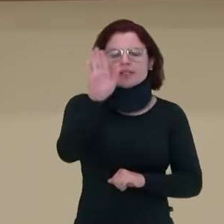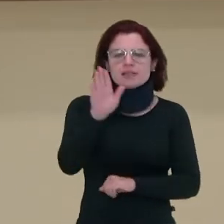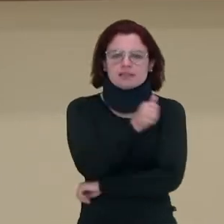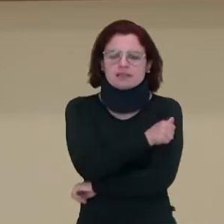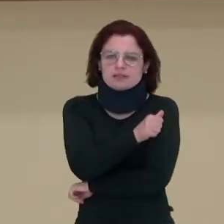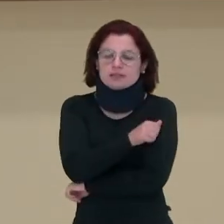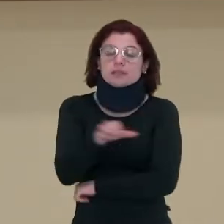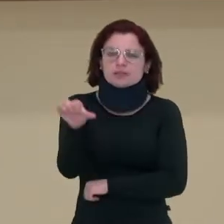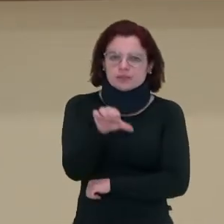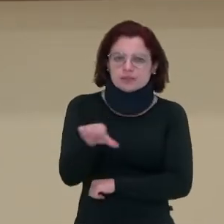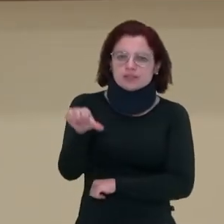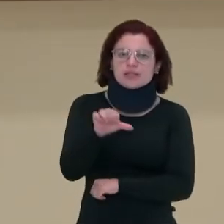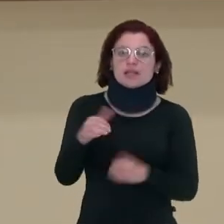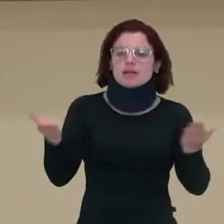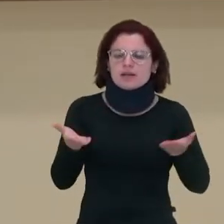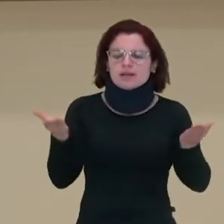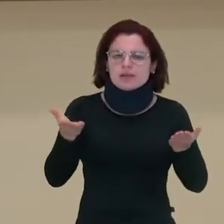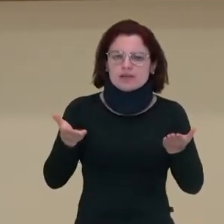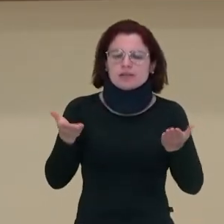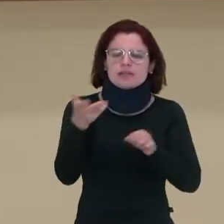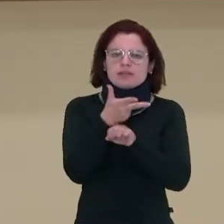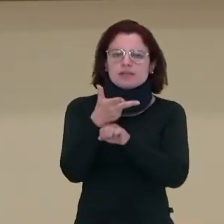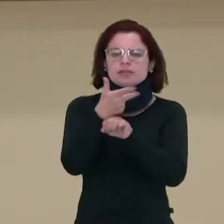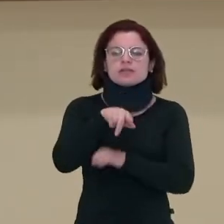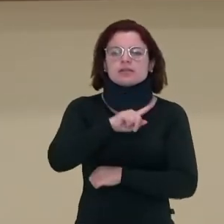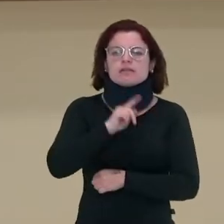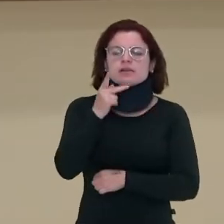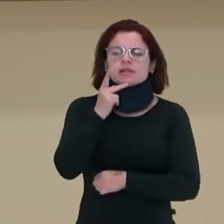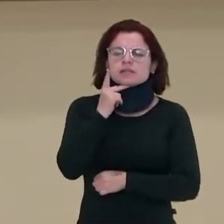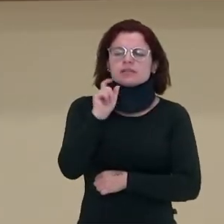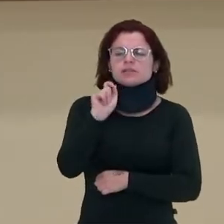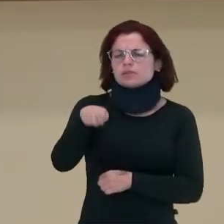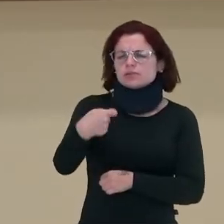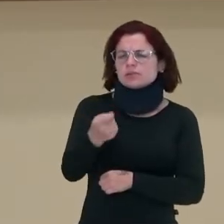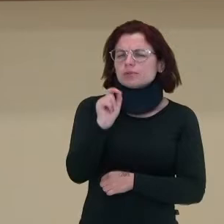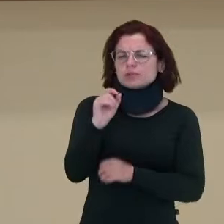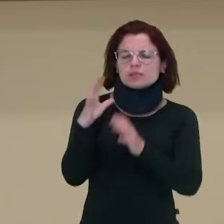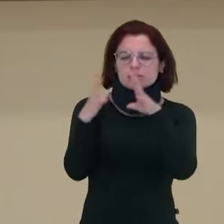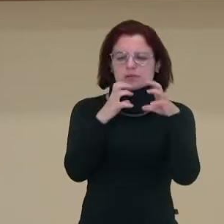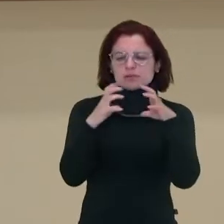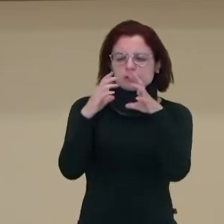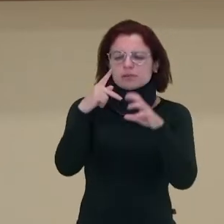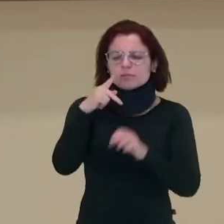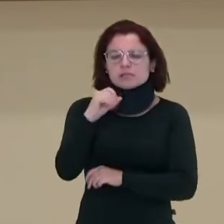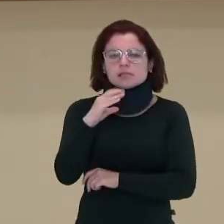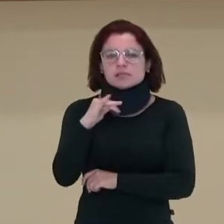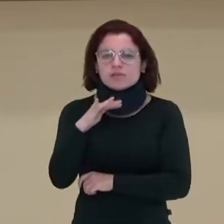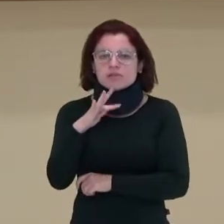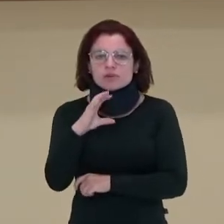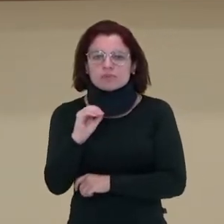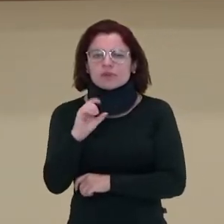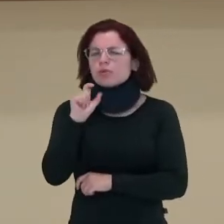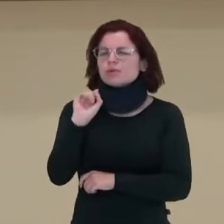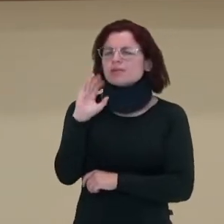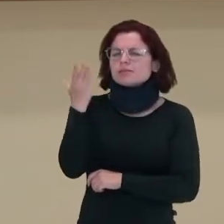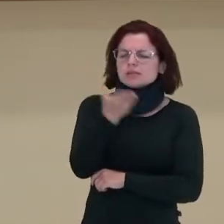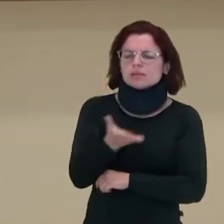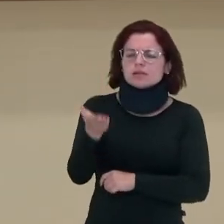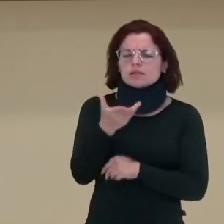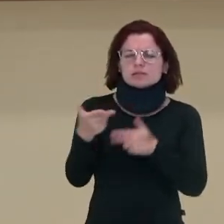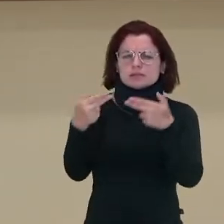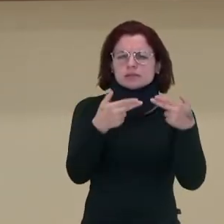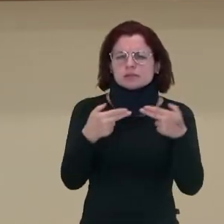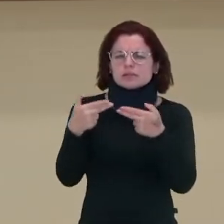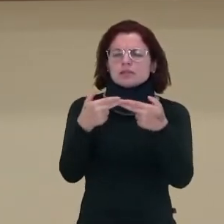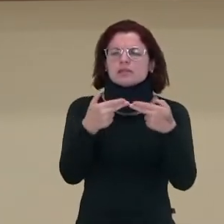Olá, estudantes do 9º ano! Nesse vídeo vamos falar sobre o conflito do Pacífico. O que aconteceu nesse conflito? Quais eram